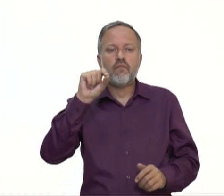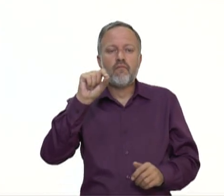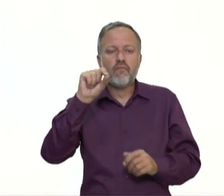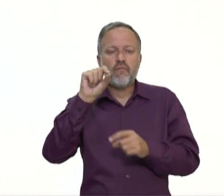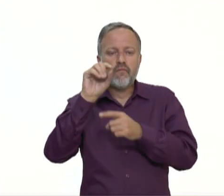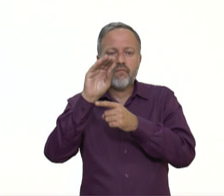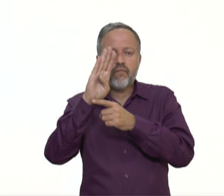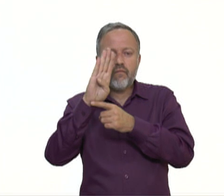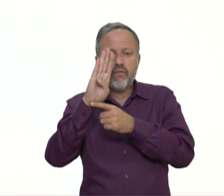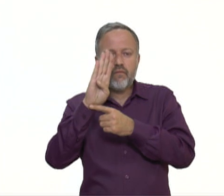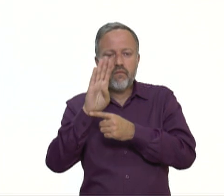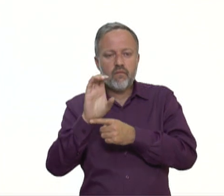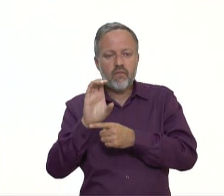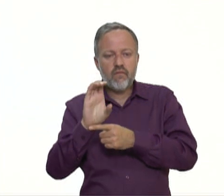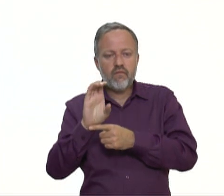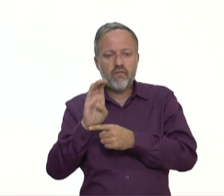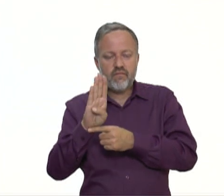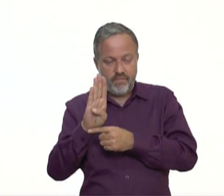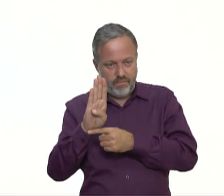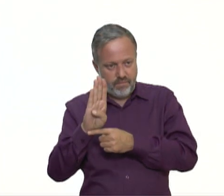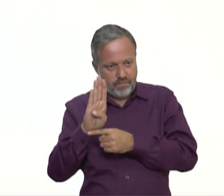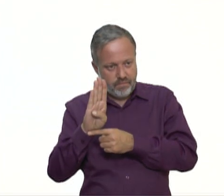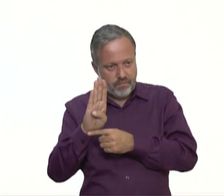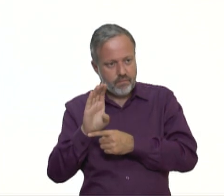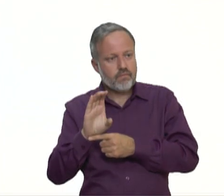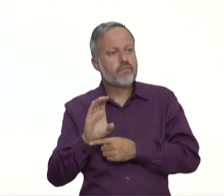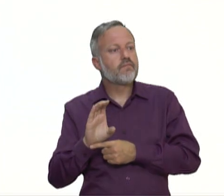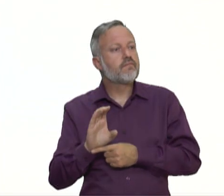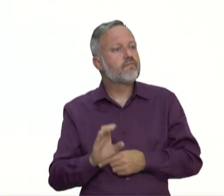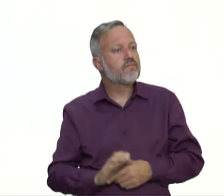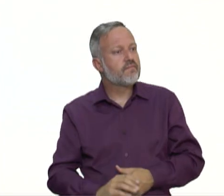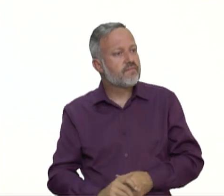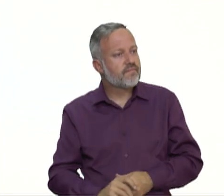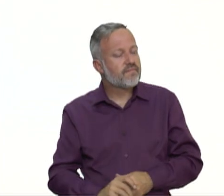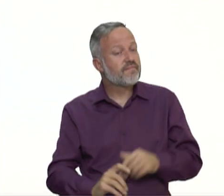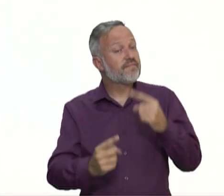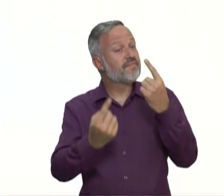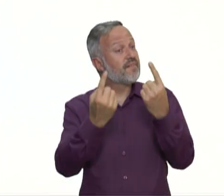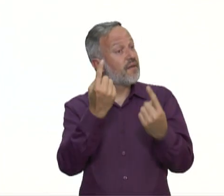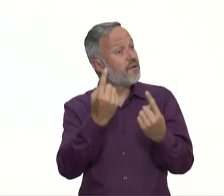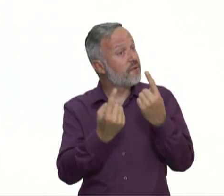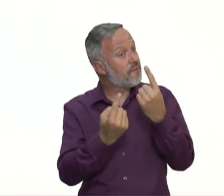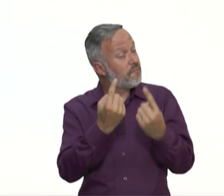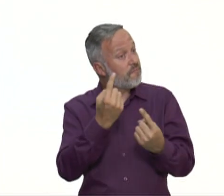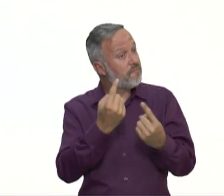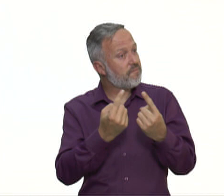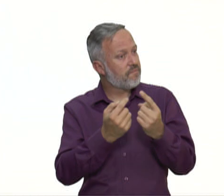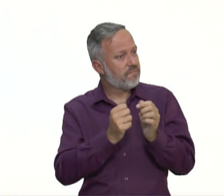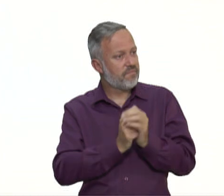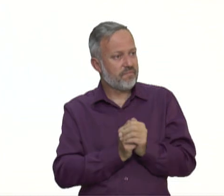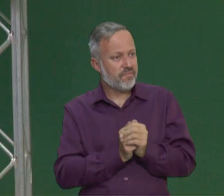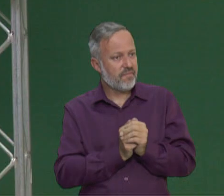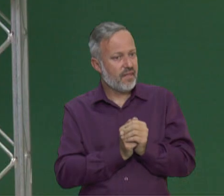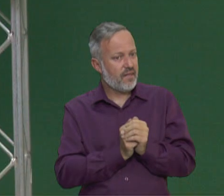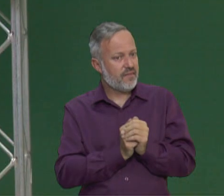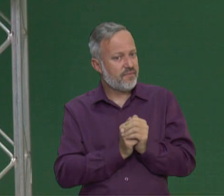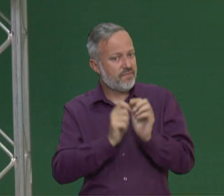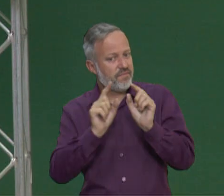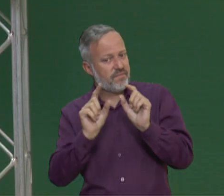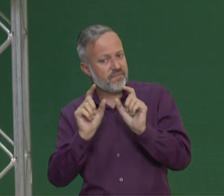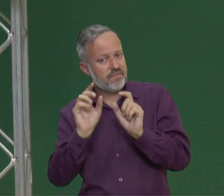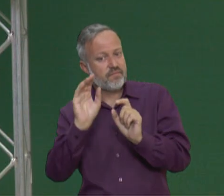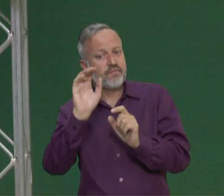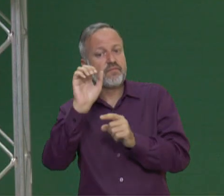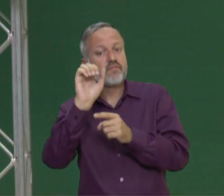tem a A e a B sempre, qual delas vai completar corretamente o Past Perfect, e nesses exercícios